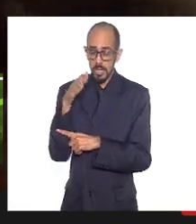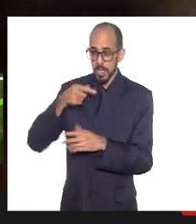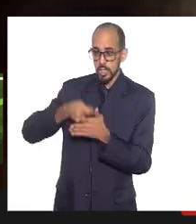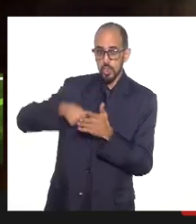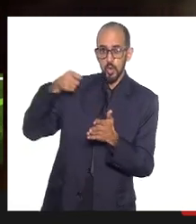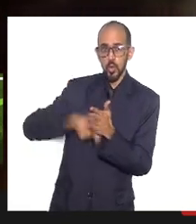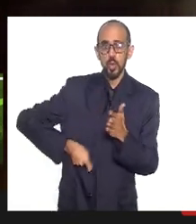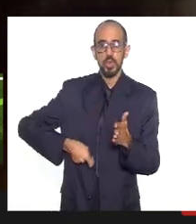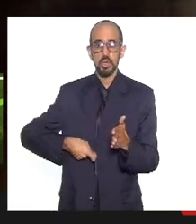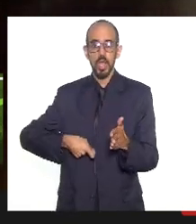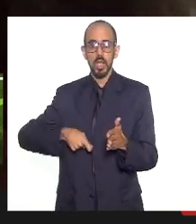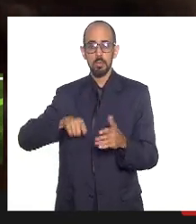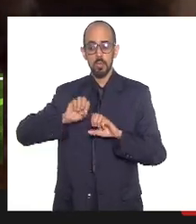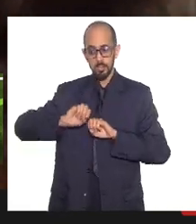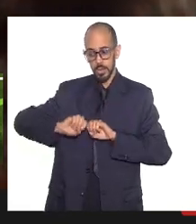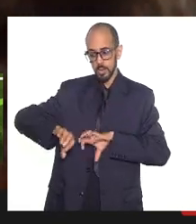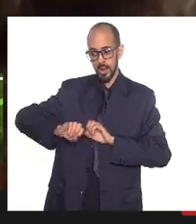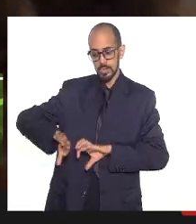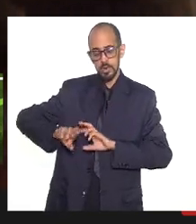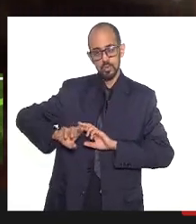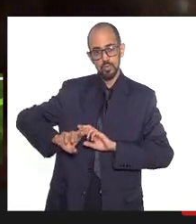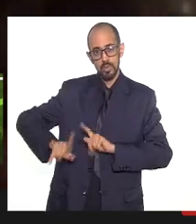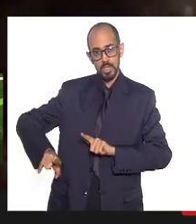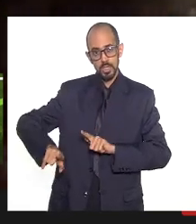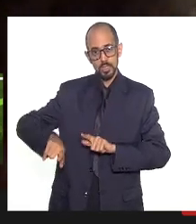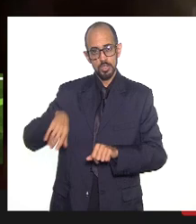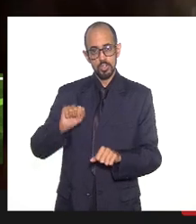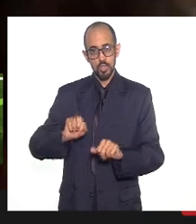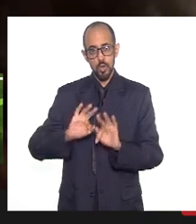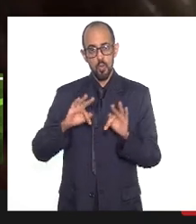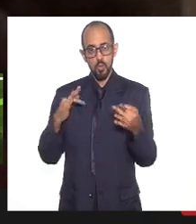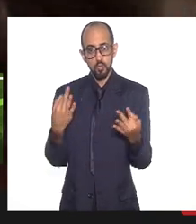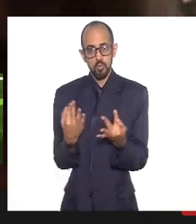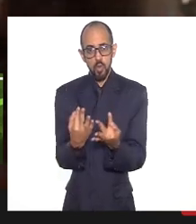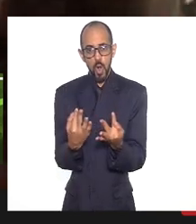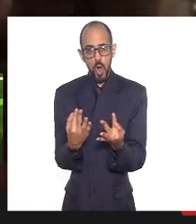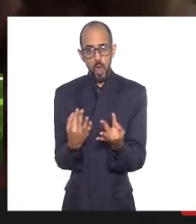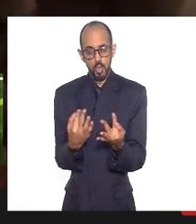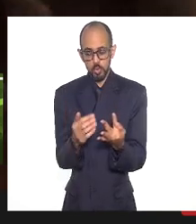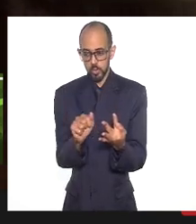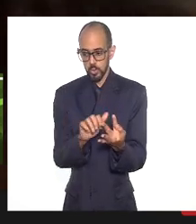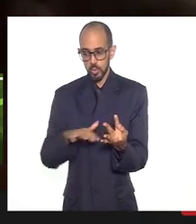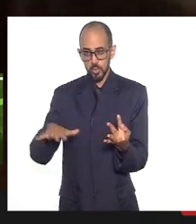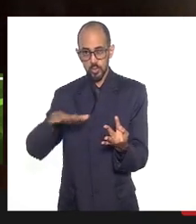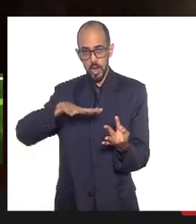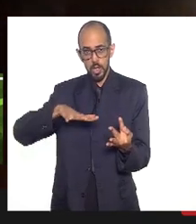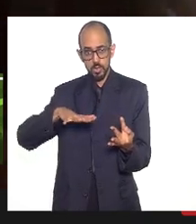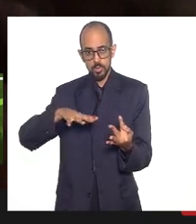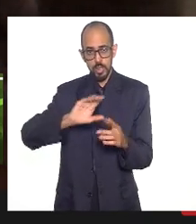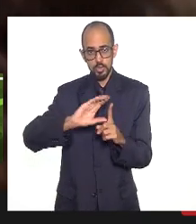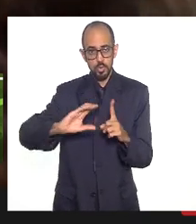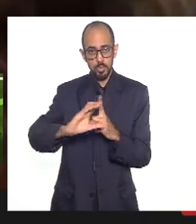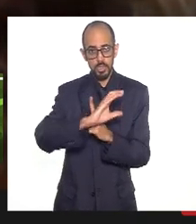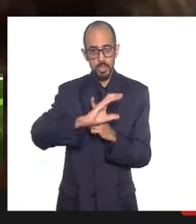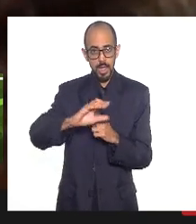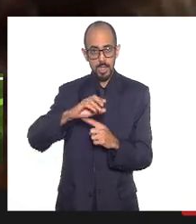pela educação diferenciada. O Fórum das Comunidades Tradicionais está batalhando há muito tempo